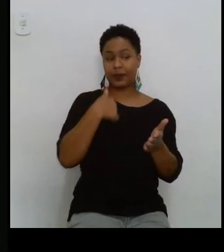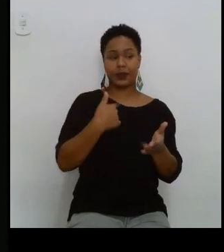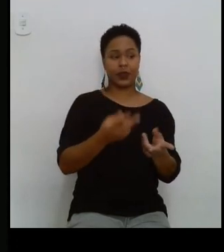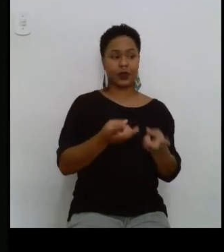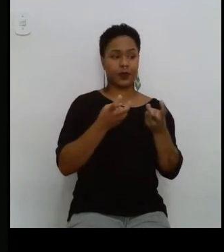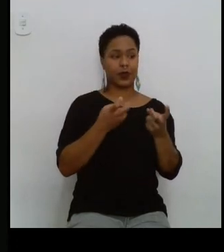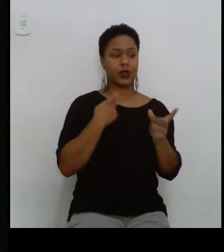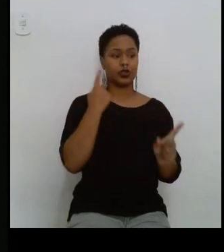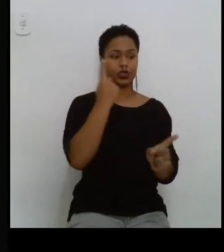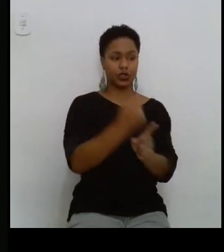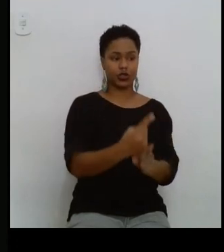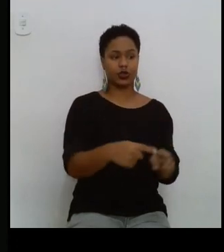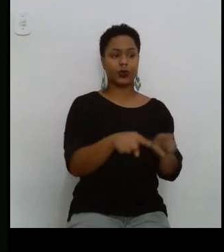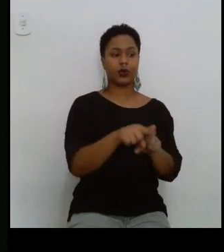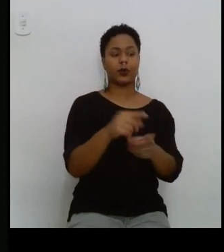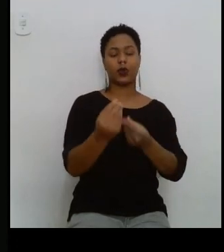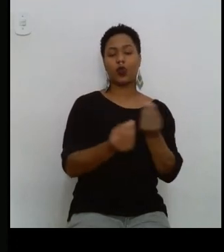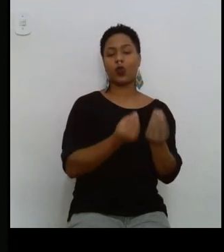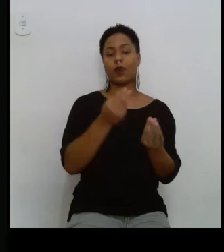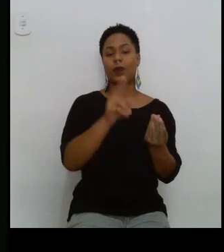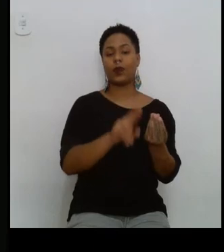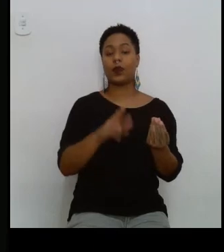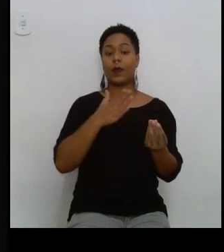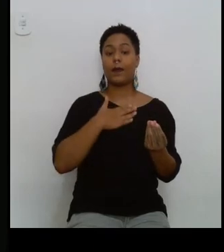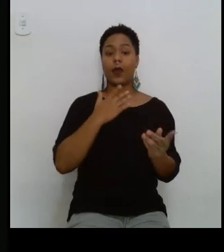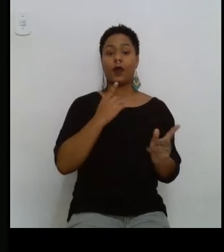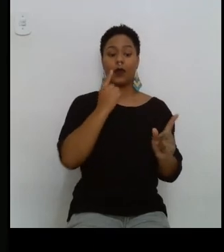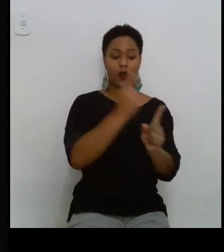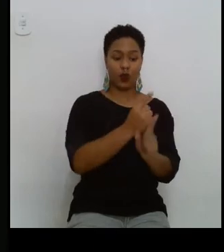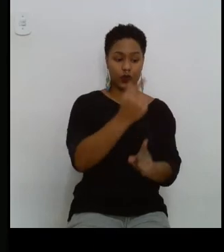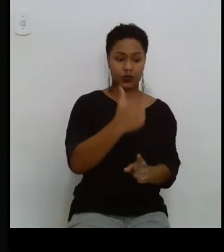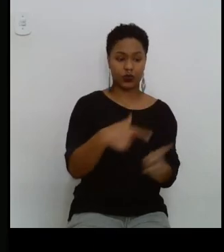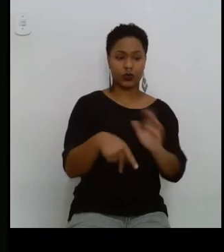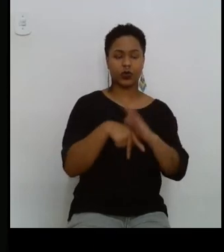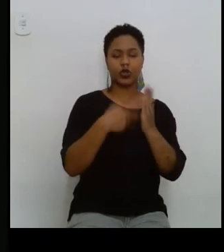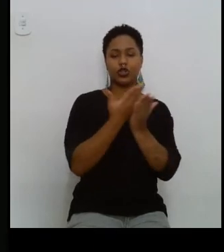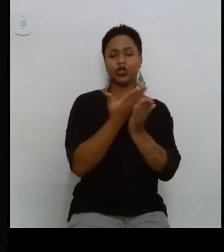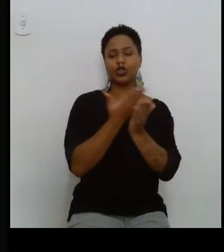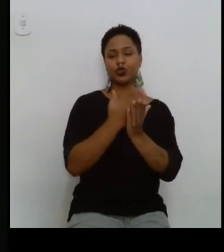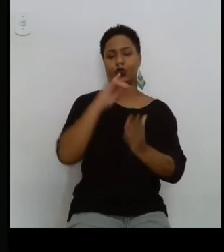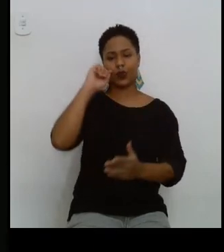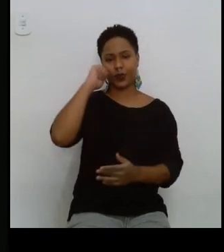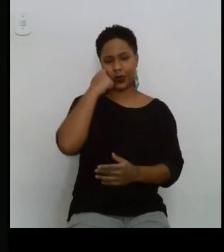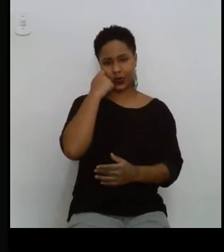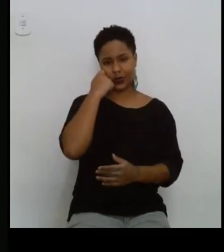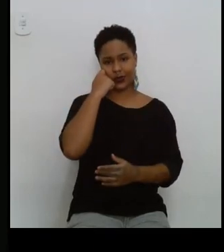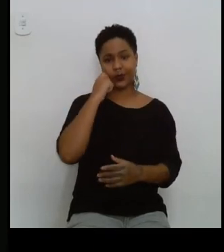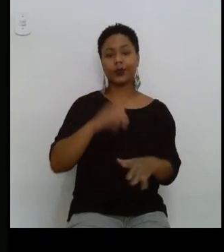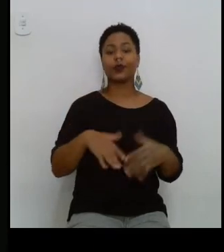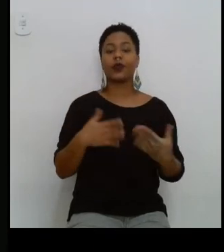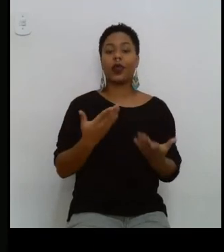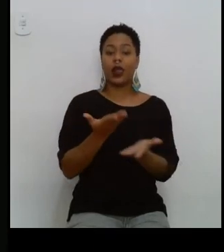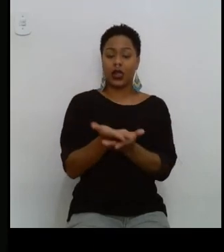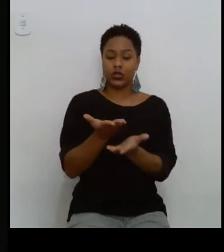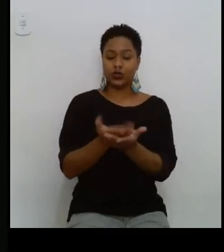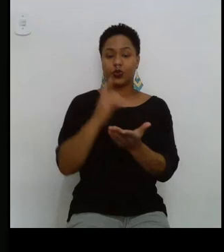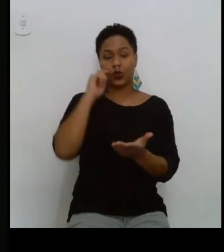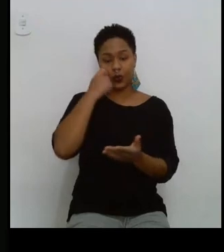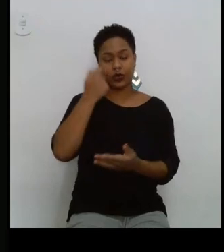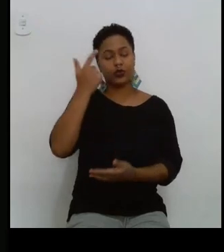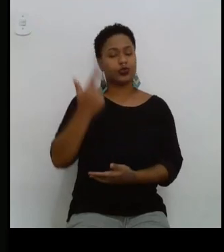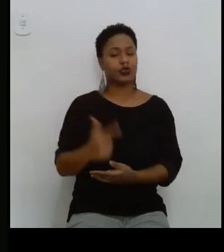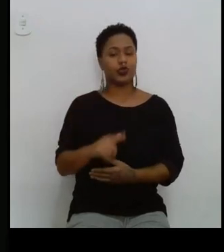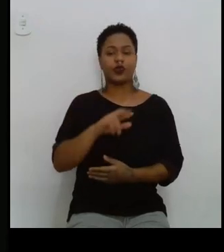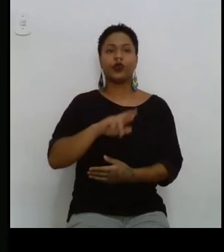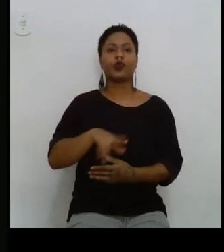através do meu reencontro com os estudos preços e aí esses estudos preços mais uma vez não